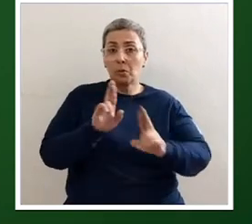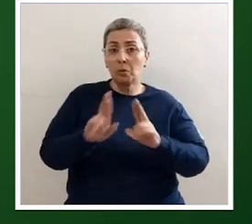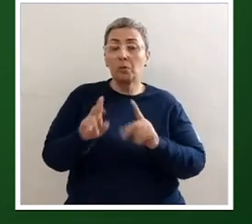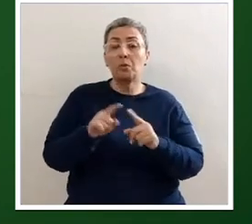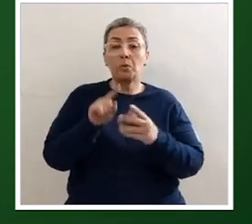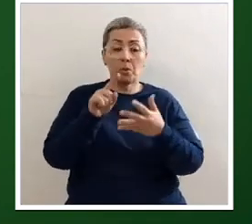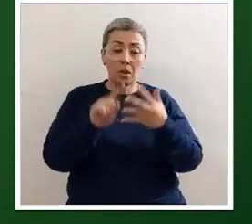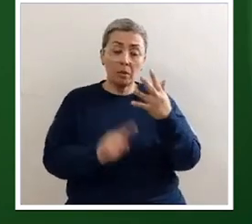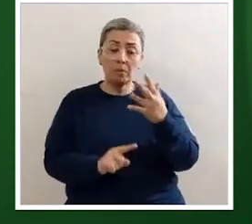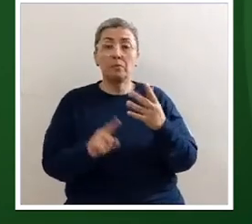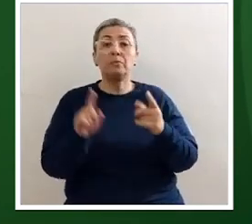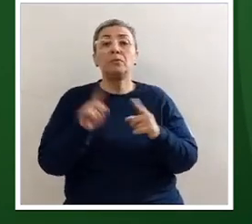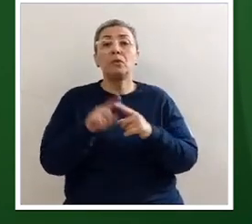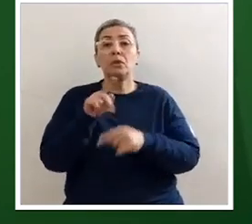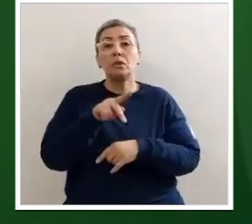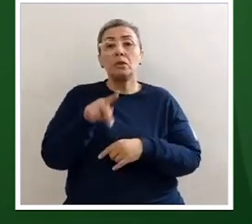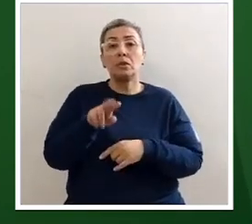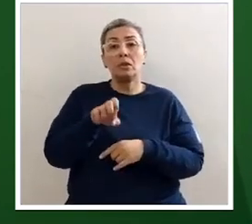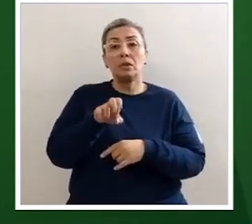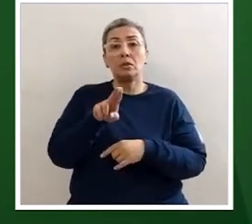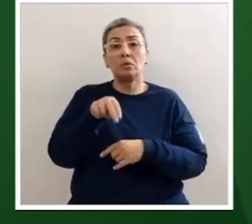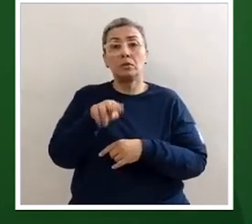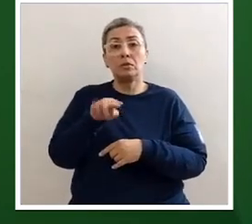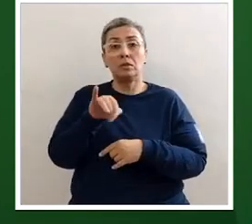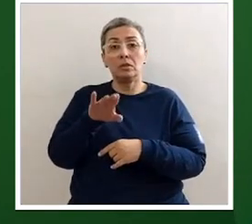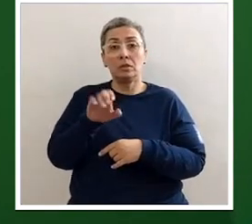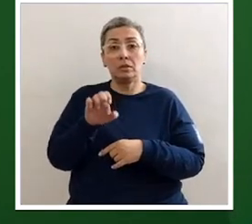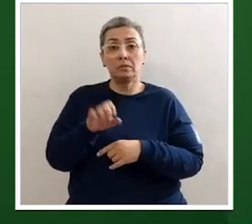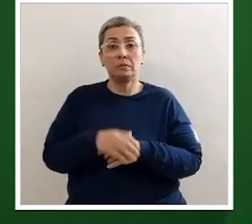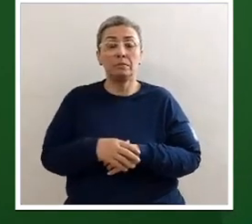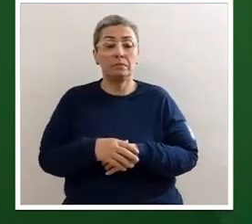essas questões para professor Eunice